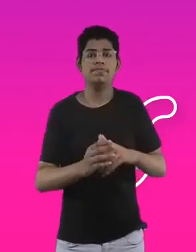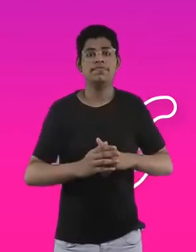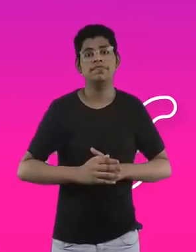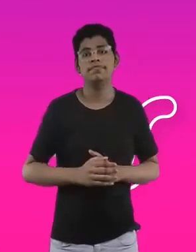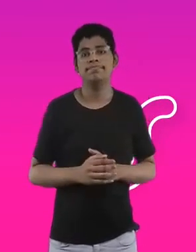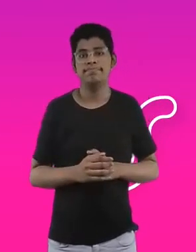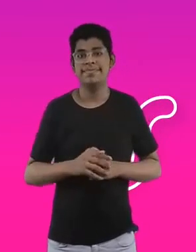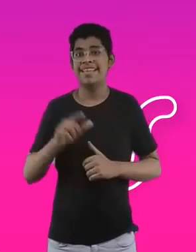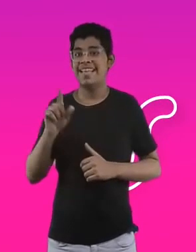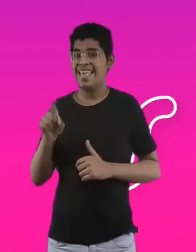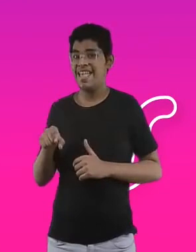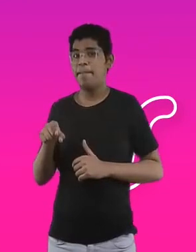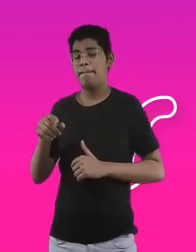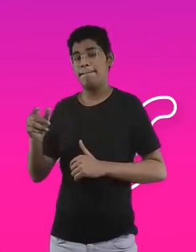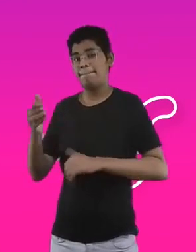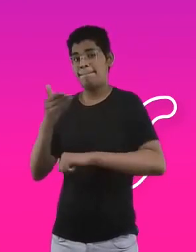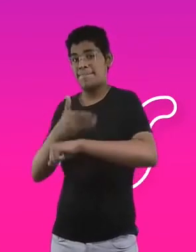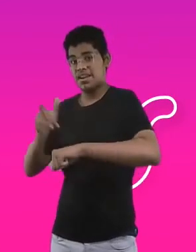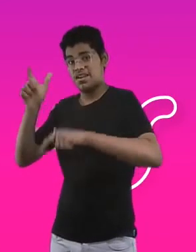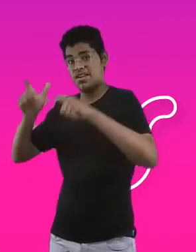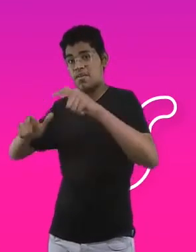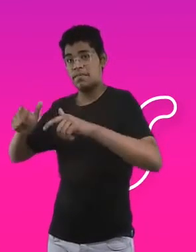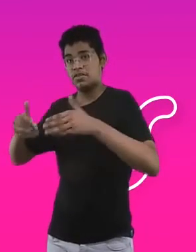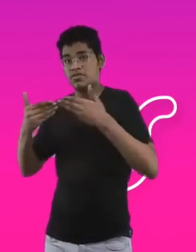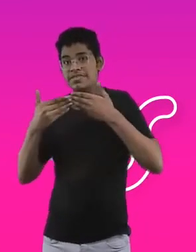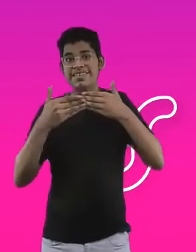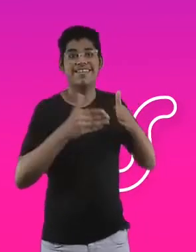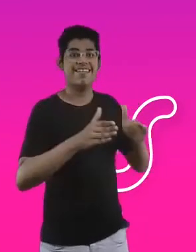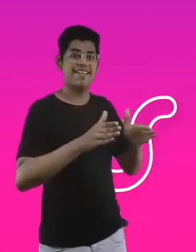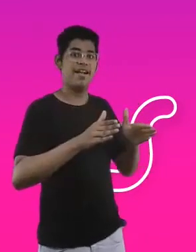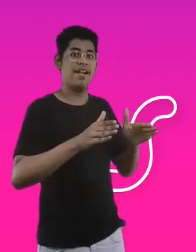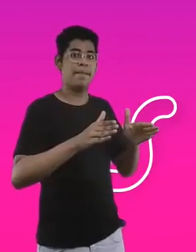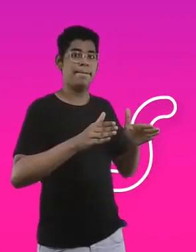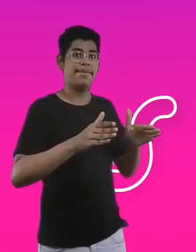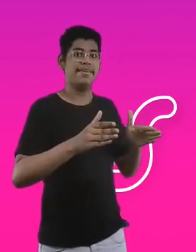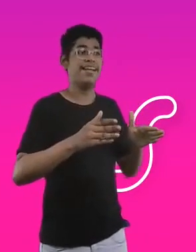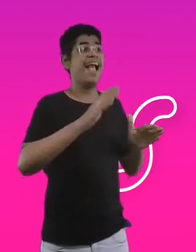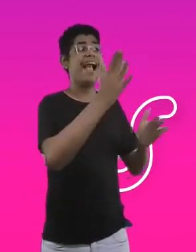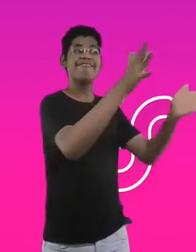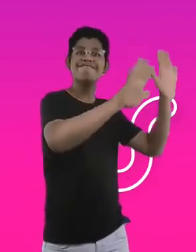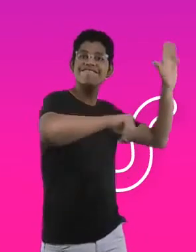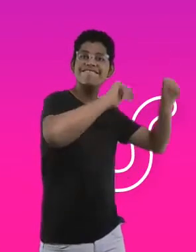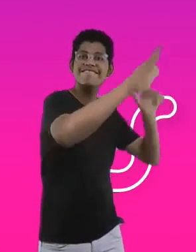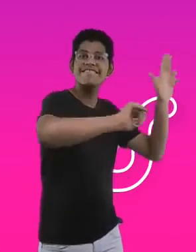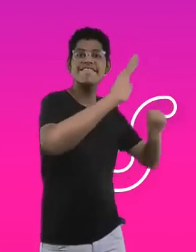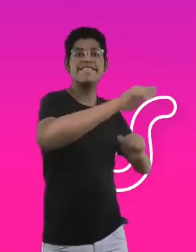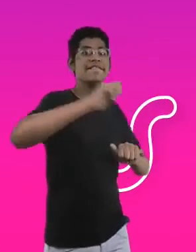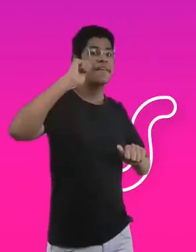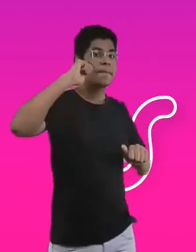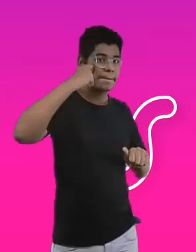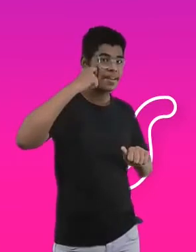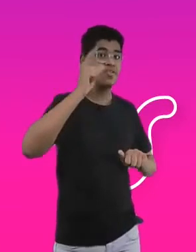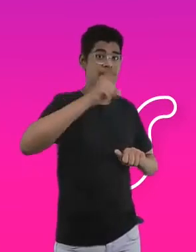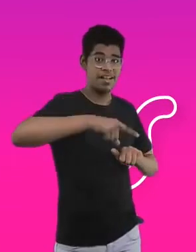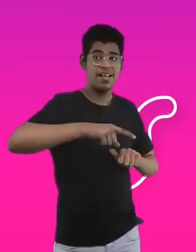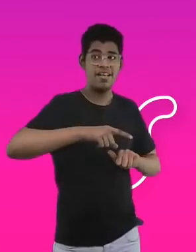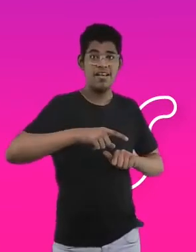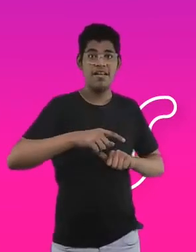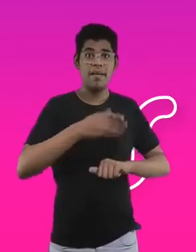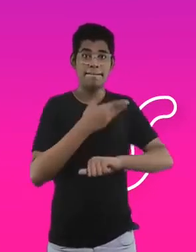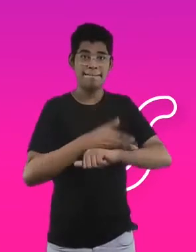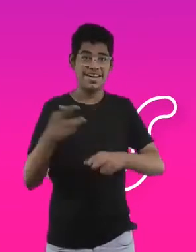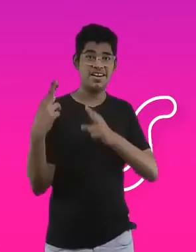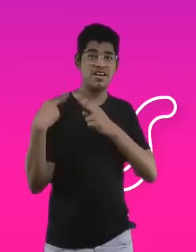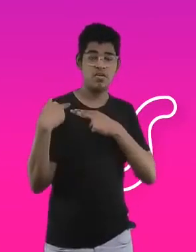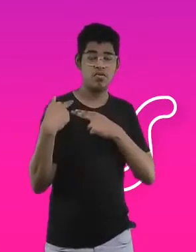abrir espaços? E será que né, pensar só, né, nessa dinâmica do espaço hoje, não no